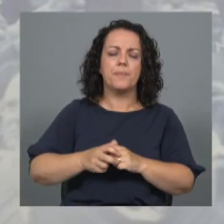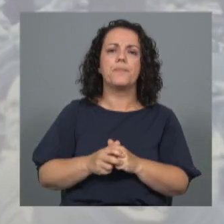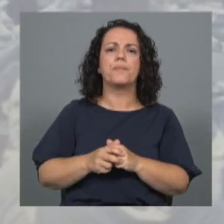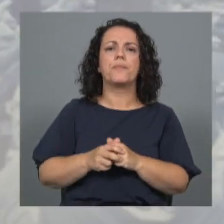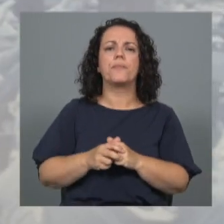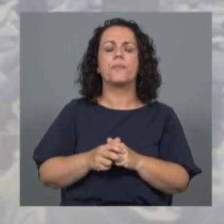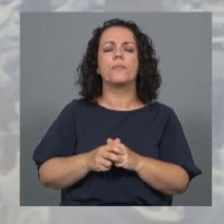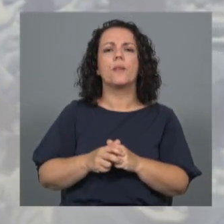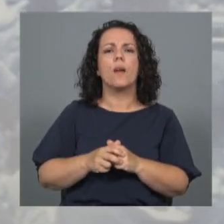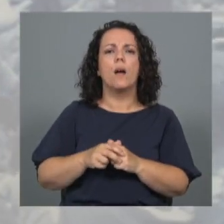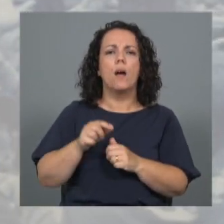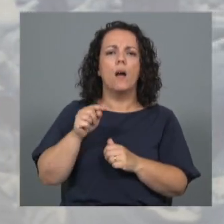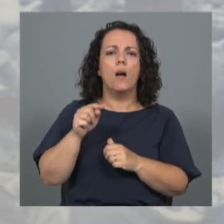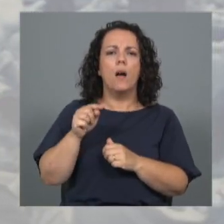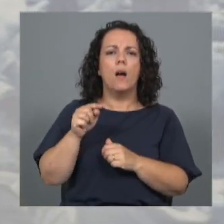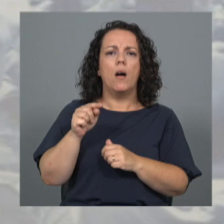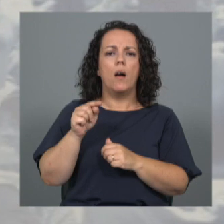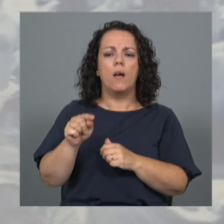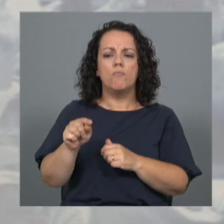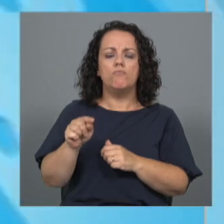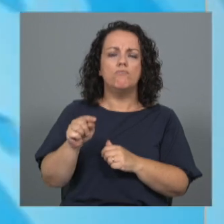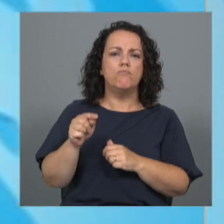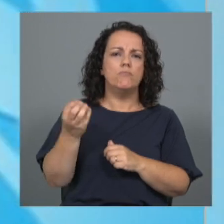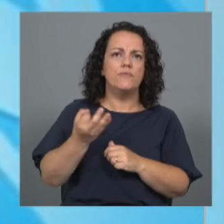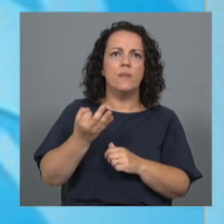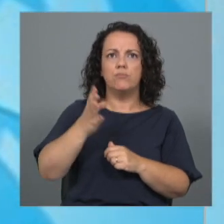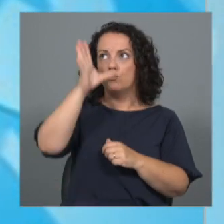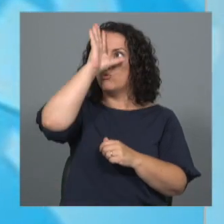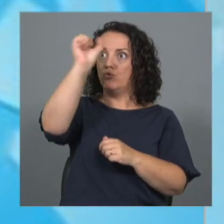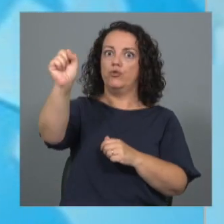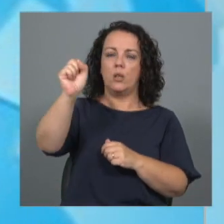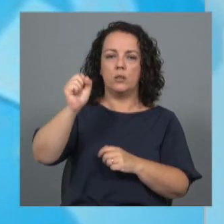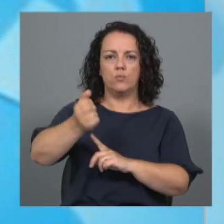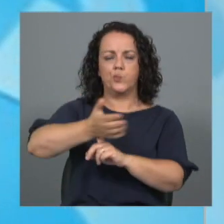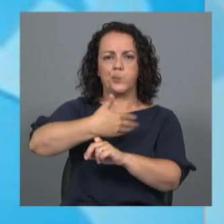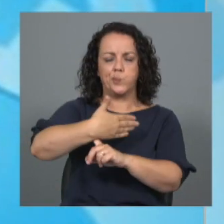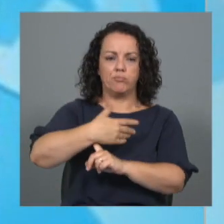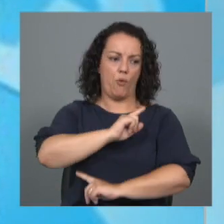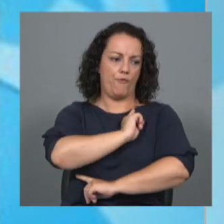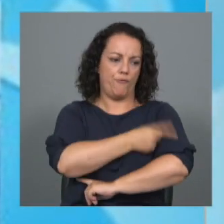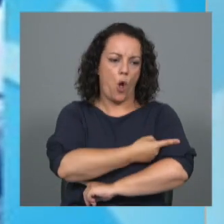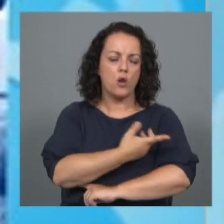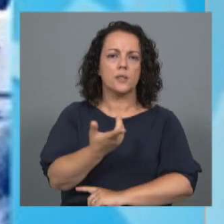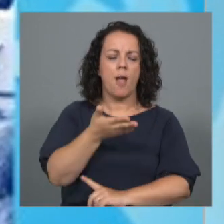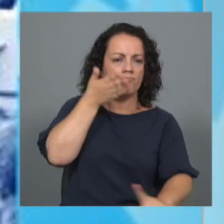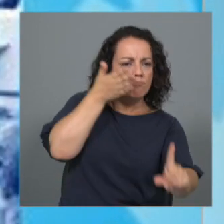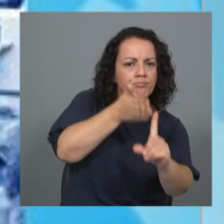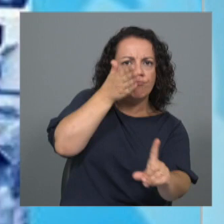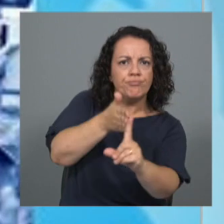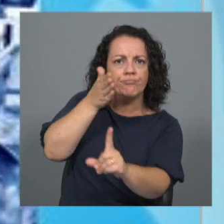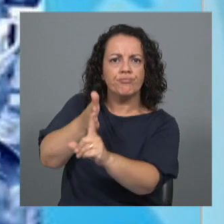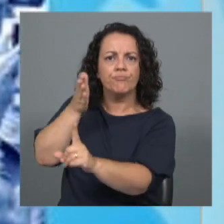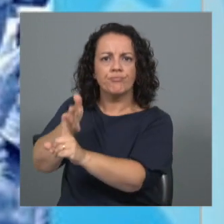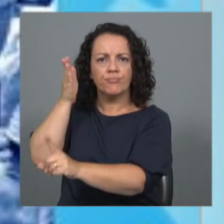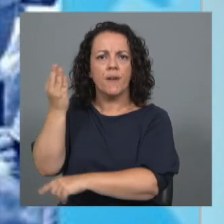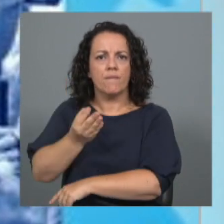agindo com a força que os Estados têm e a sua assertividade. É